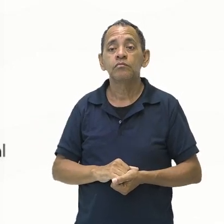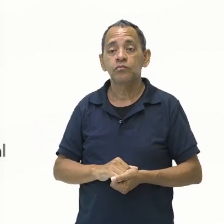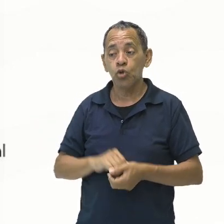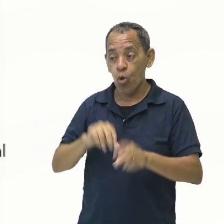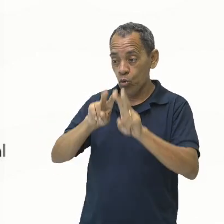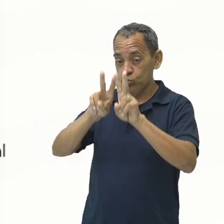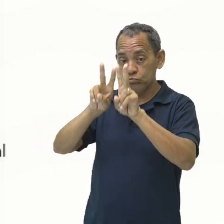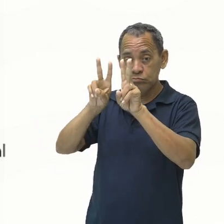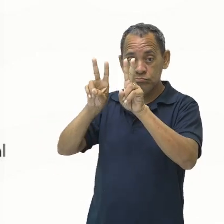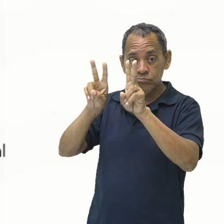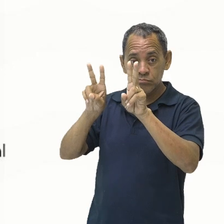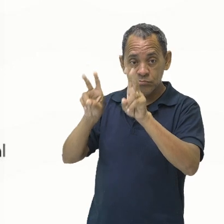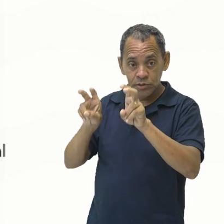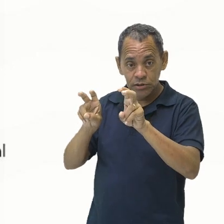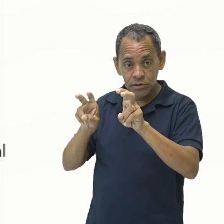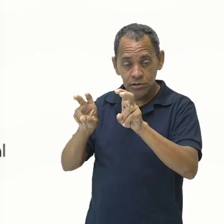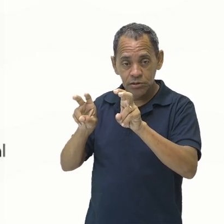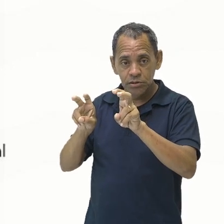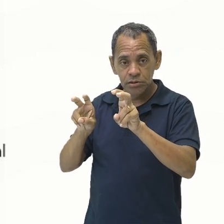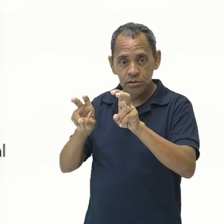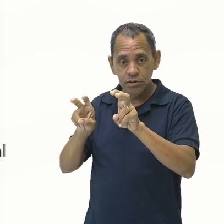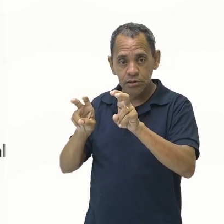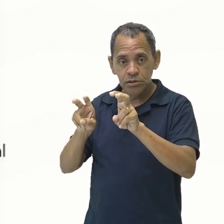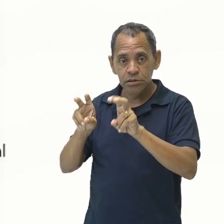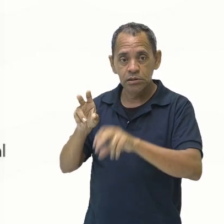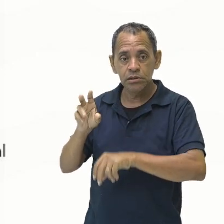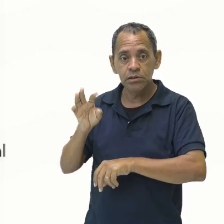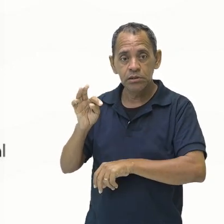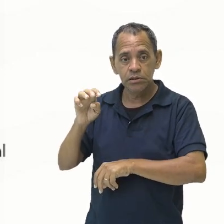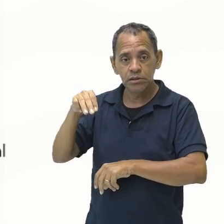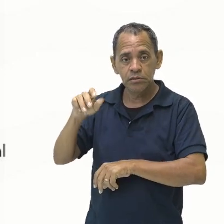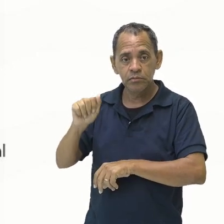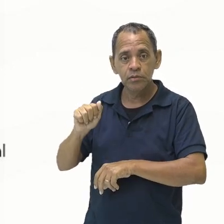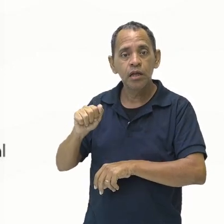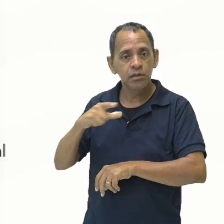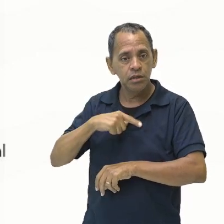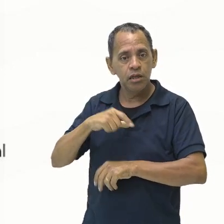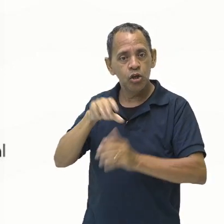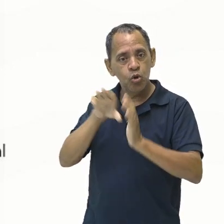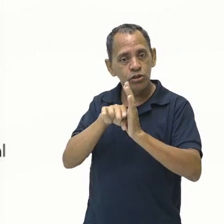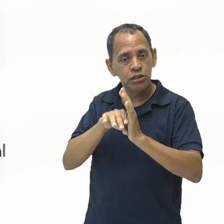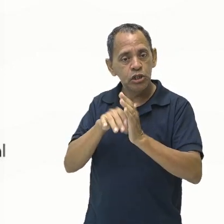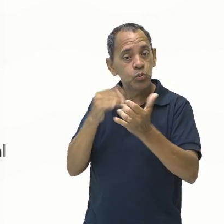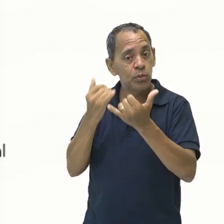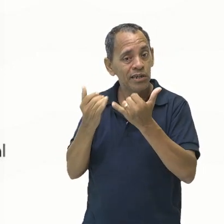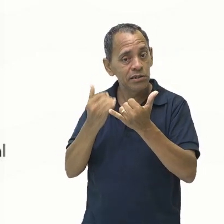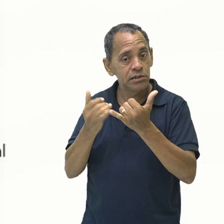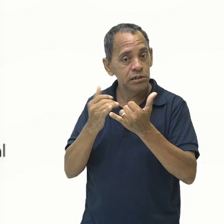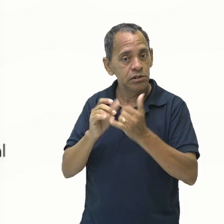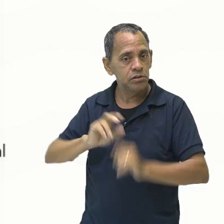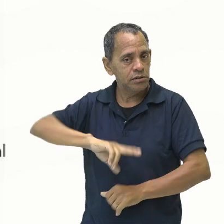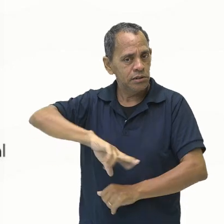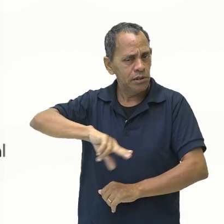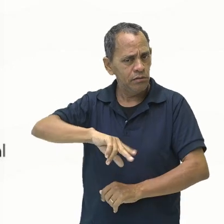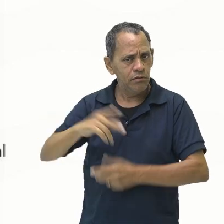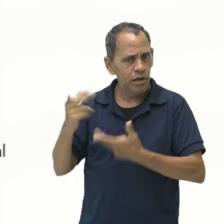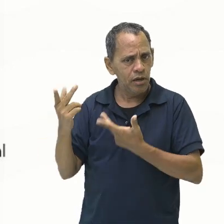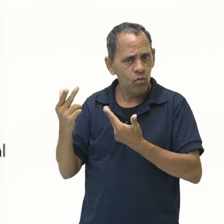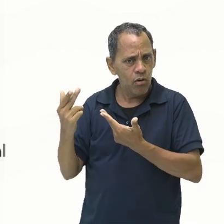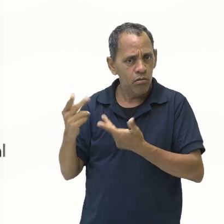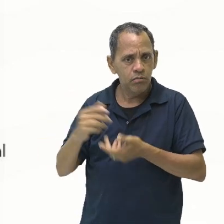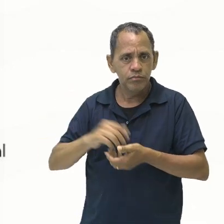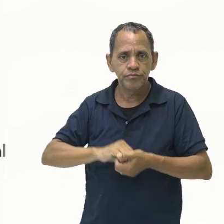conceitos similares. São conceitos similares, mas não iguais. Tá? Eles podem ali ter a